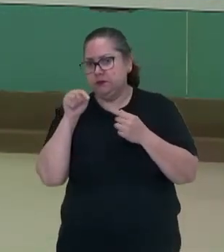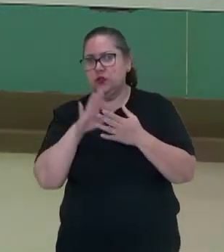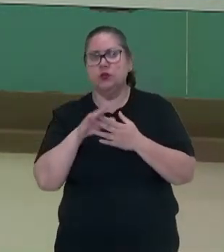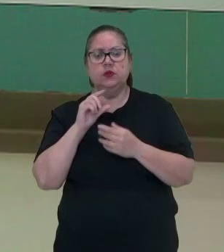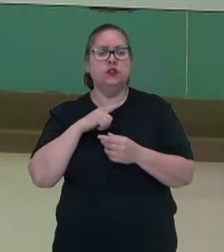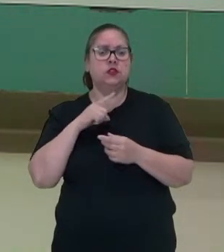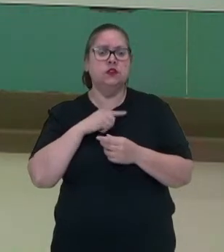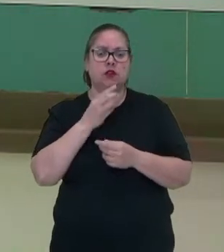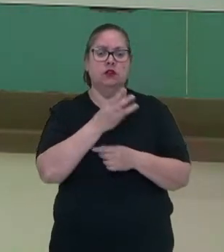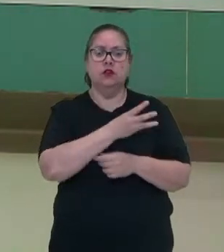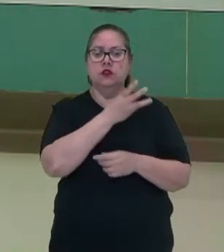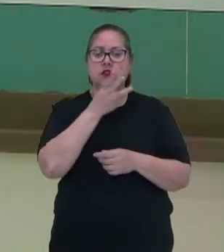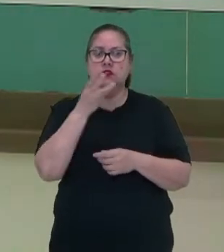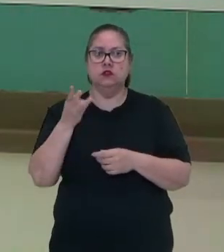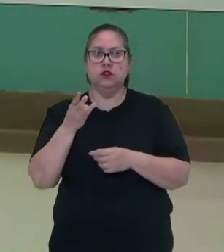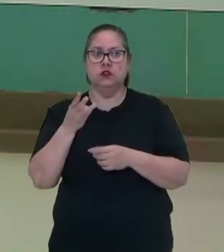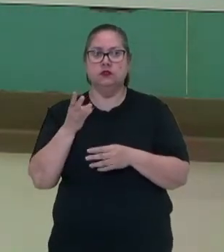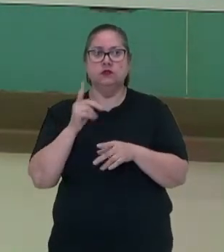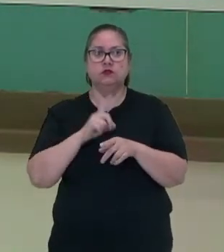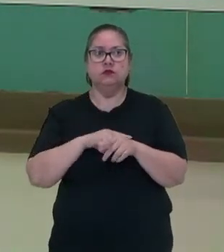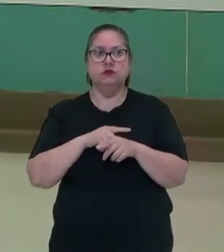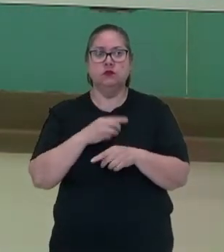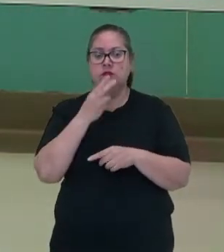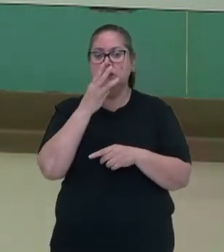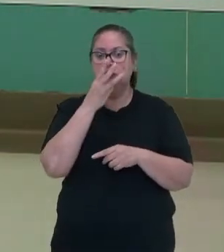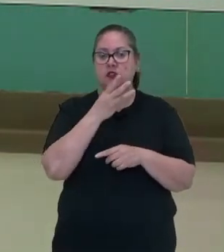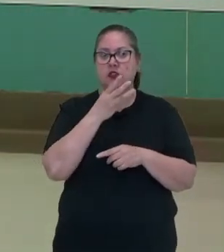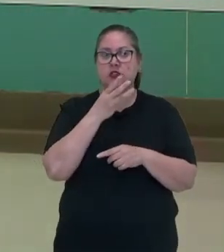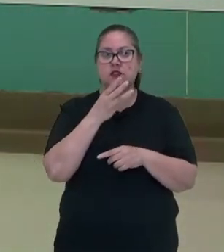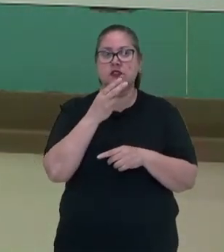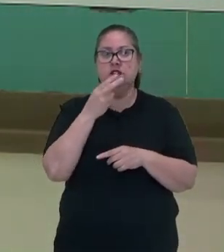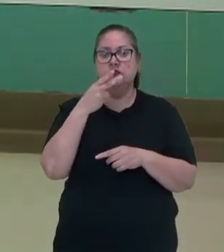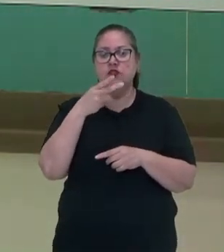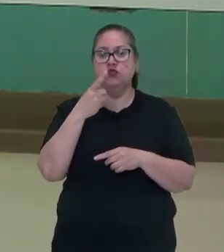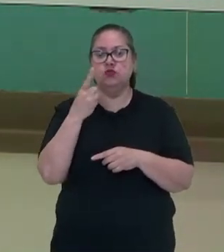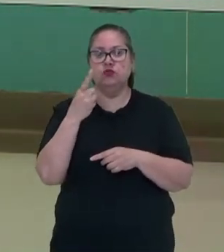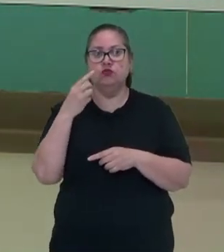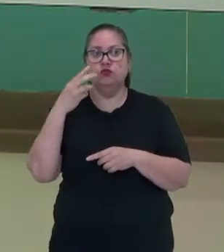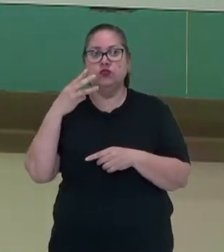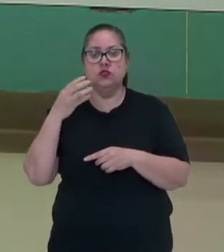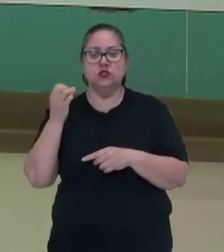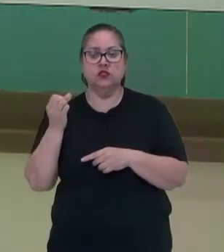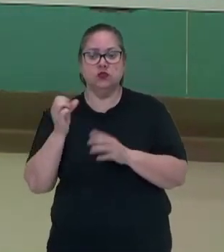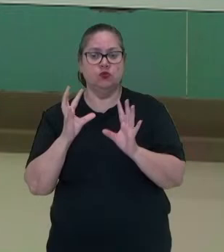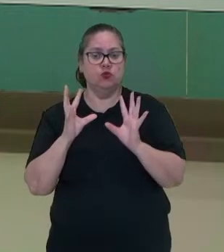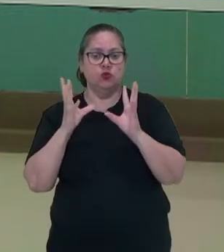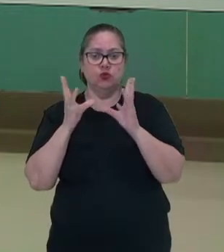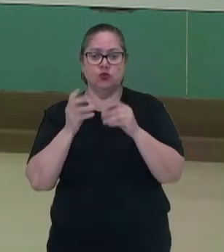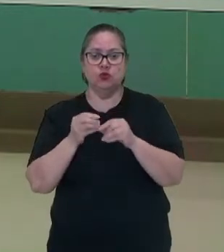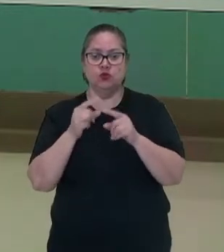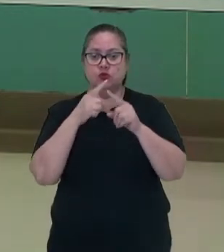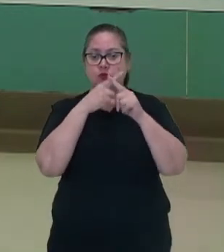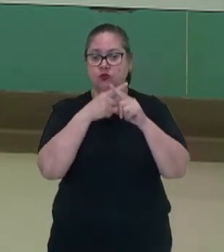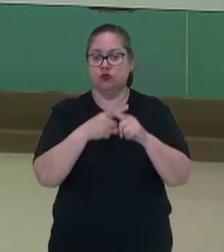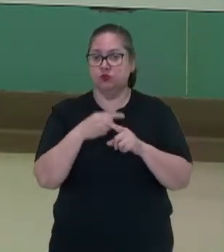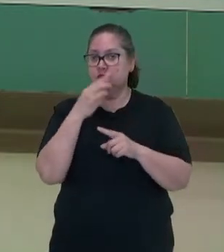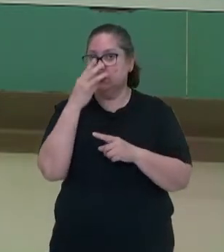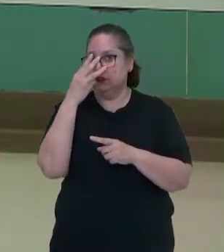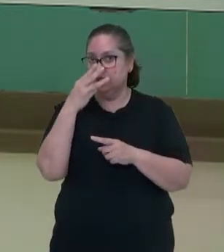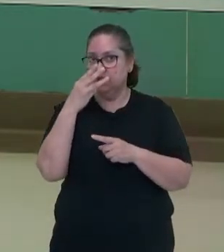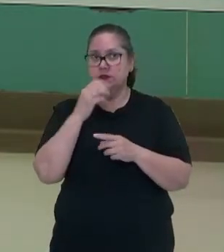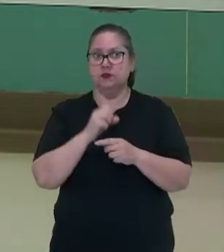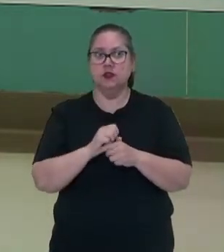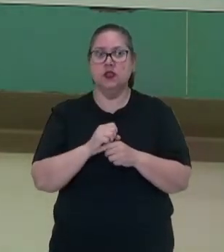que eu tenho nas 3 parcelas ao mesmo tempo? 3, 21, 36. Todos são múltiplos de